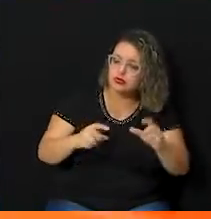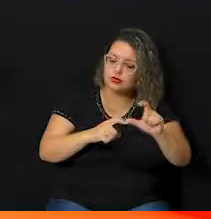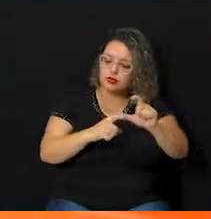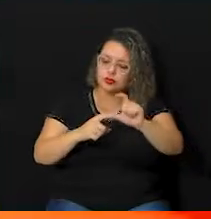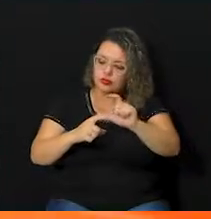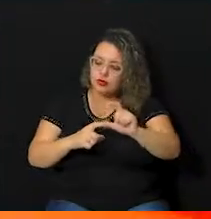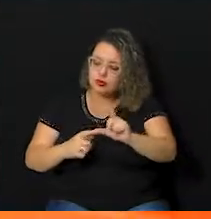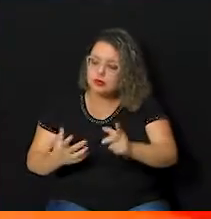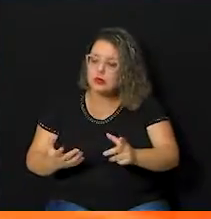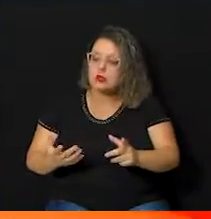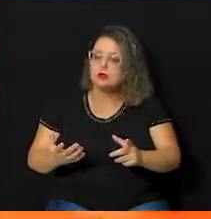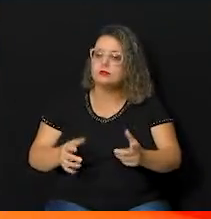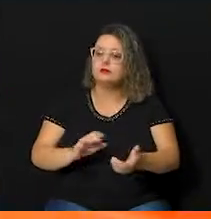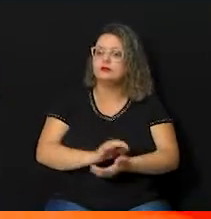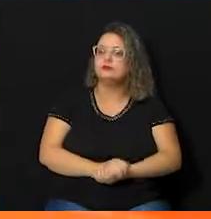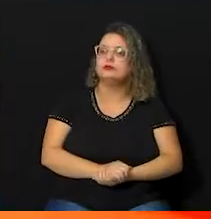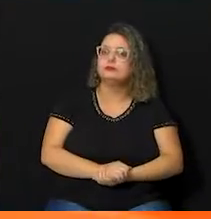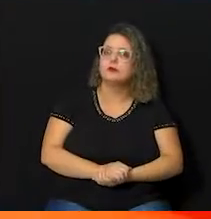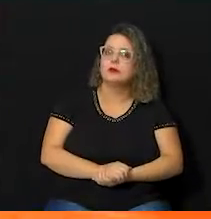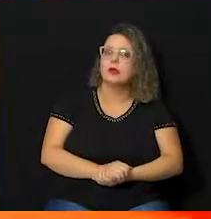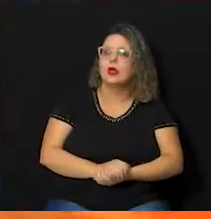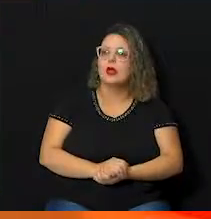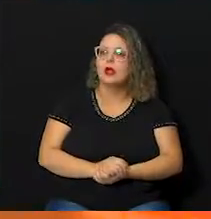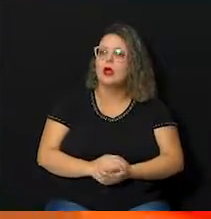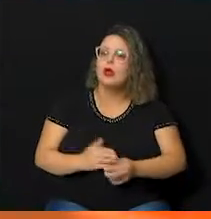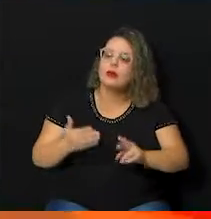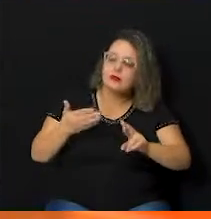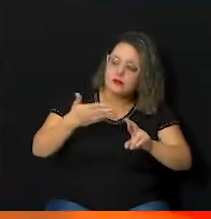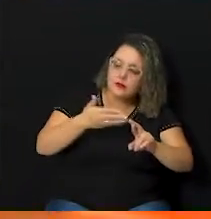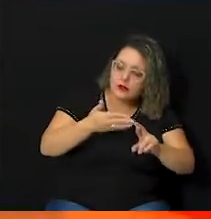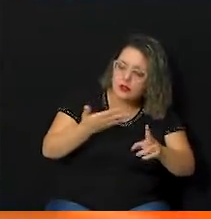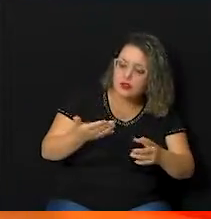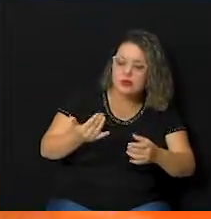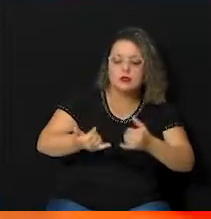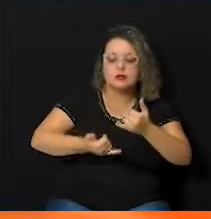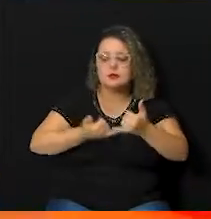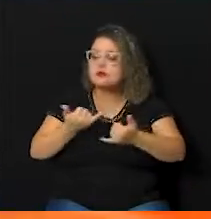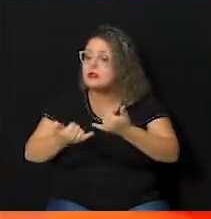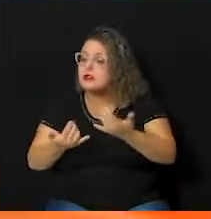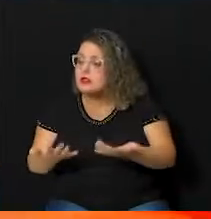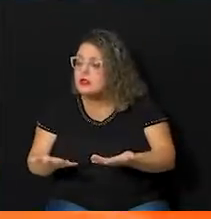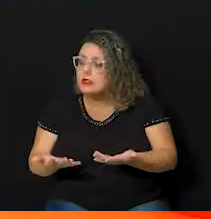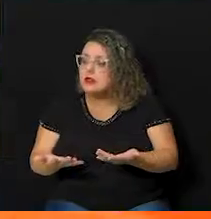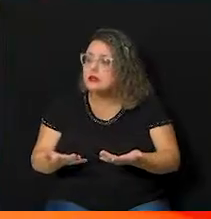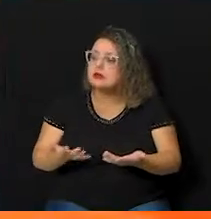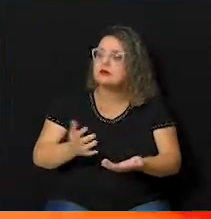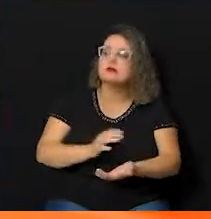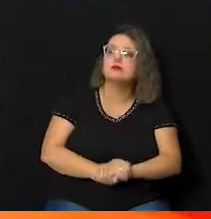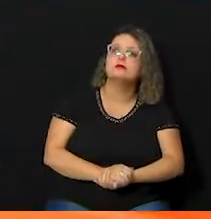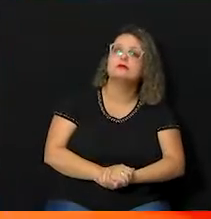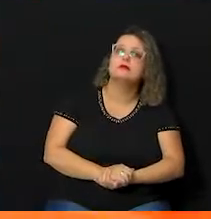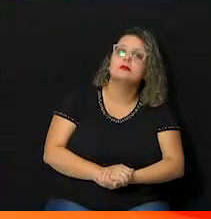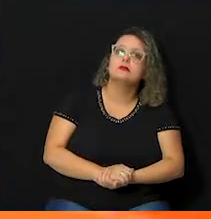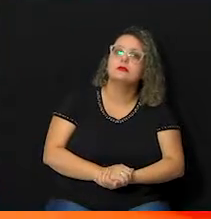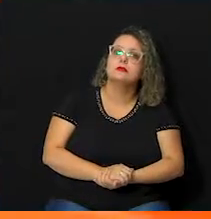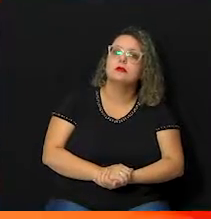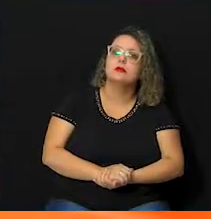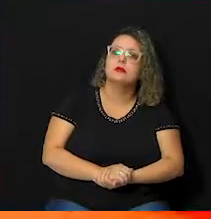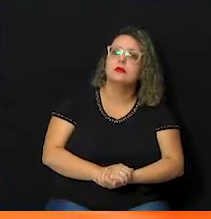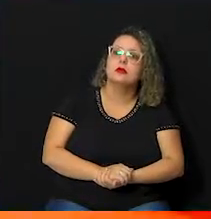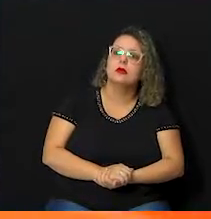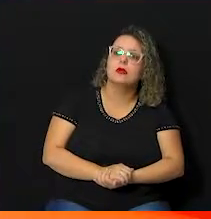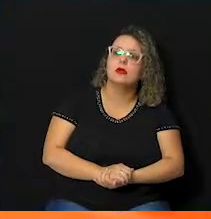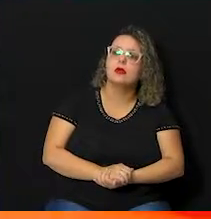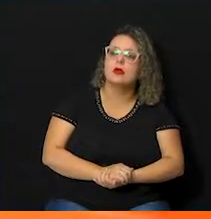seu quadrinho, né, tá ali algumas referências, algumas brincadeiras. Não espere que ele descubra que